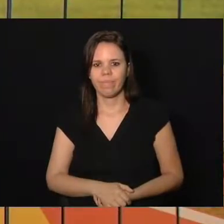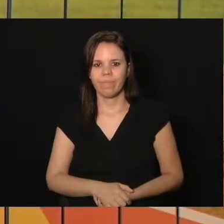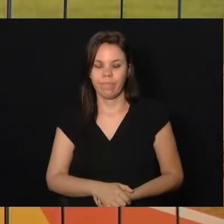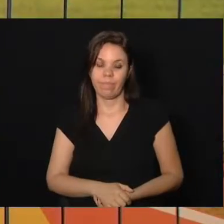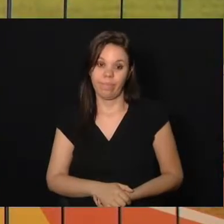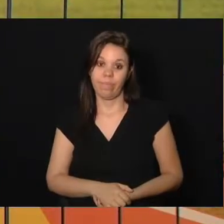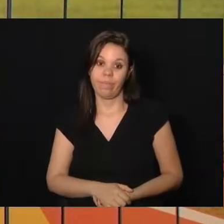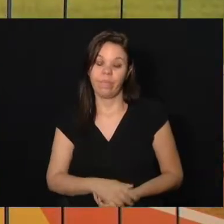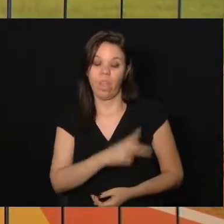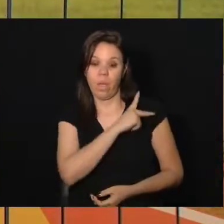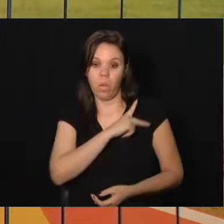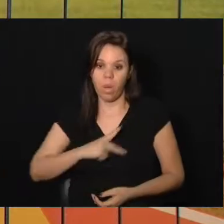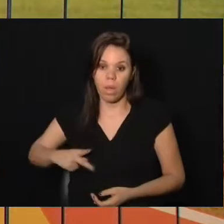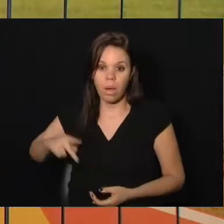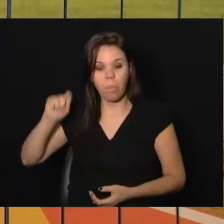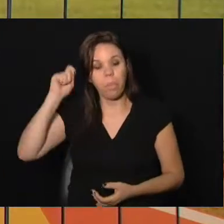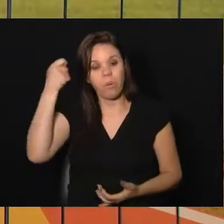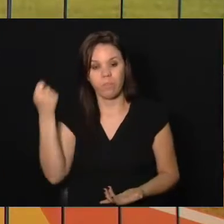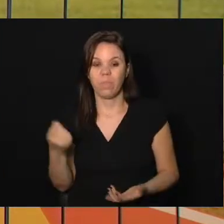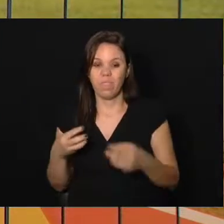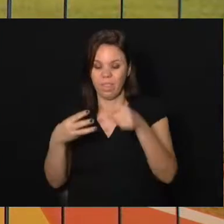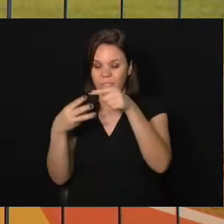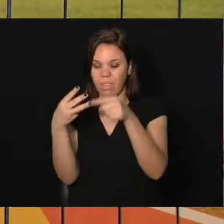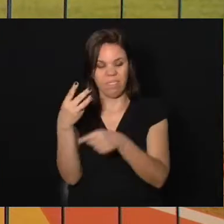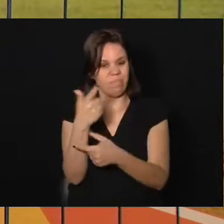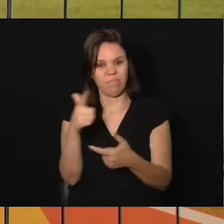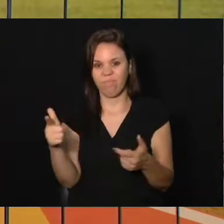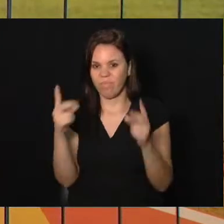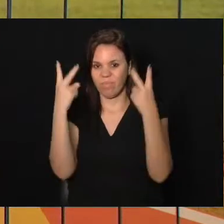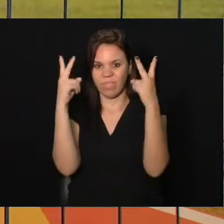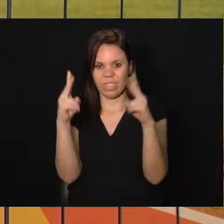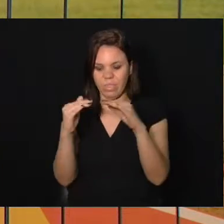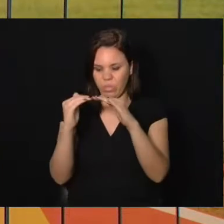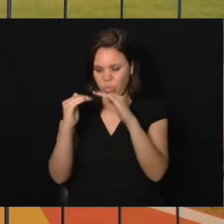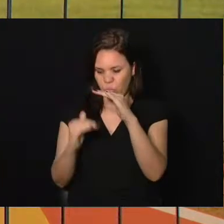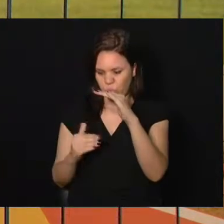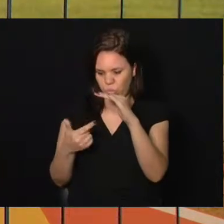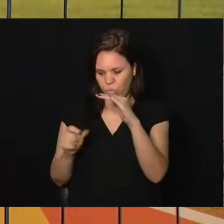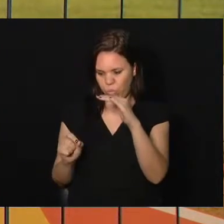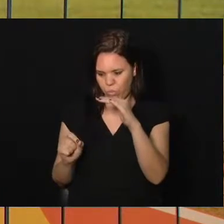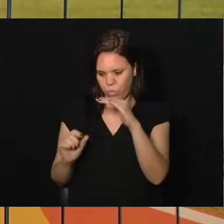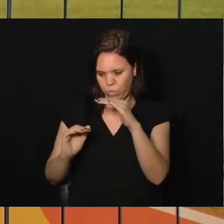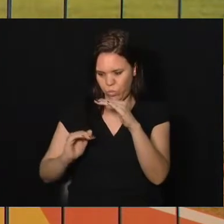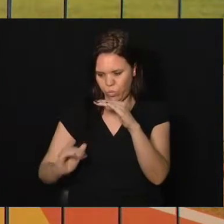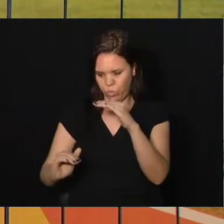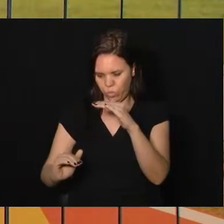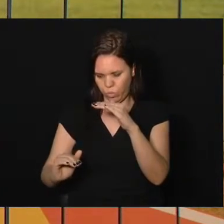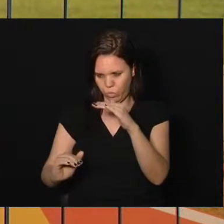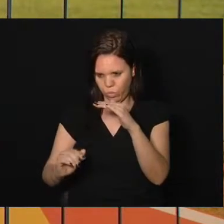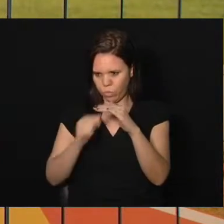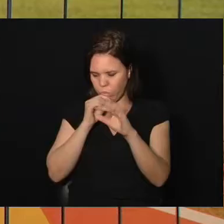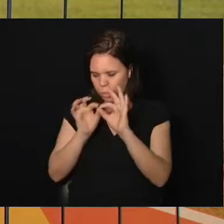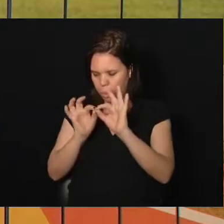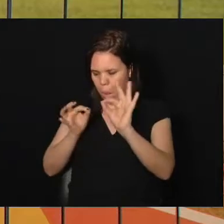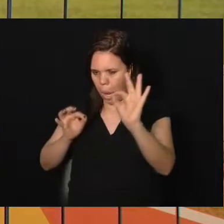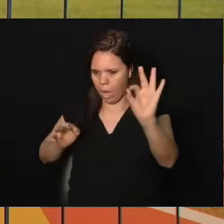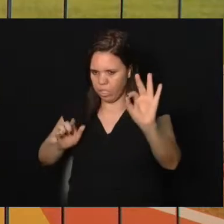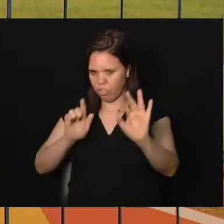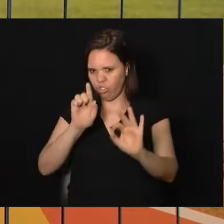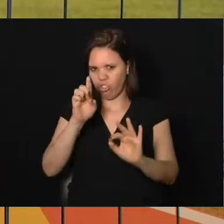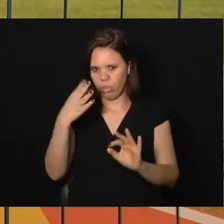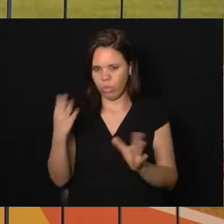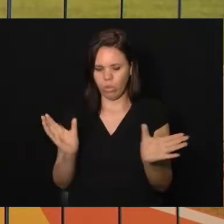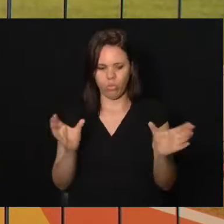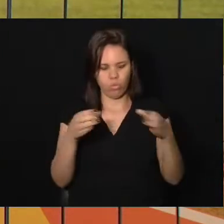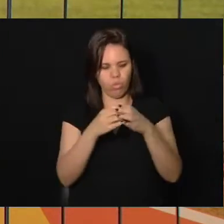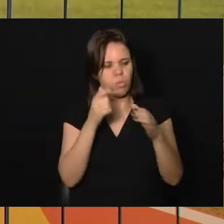A Ponte agora está a 3 partidas sem vitória, caiu para a 10ª colocação e vai se distanciando do G4, o grupo